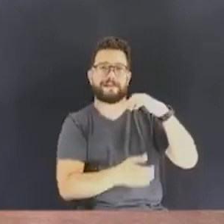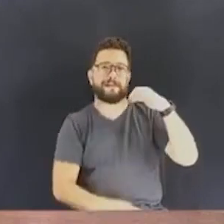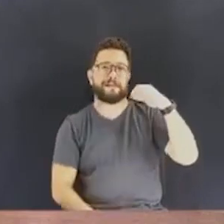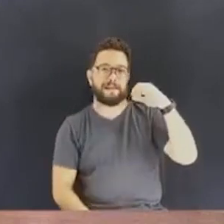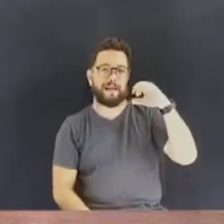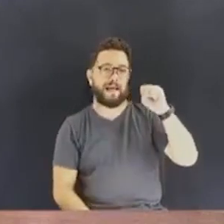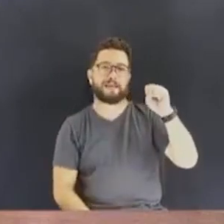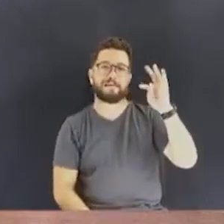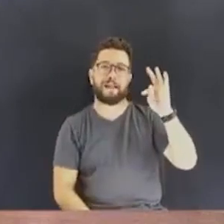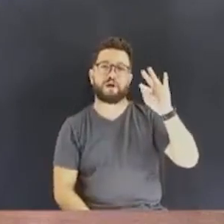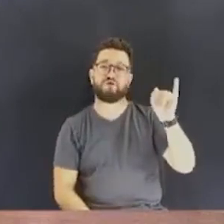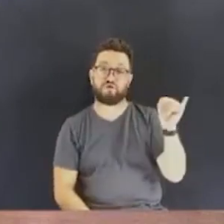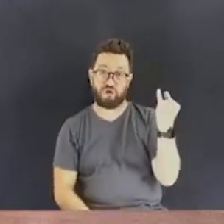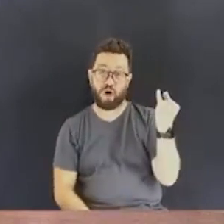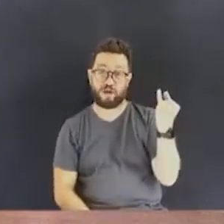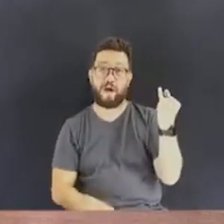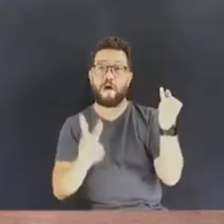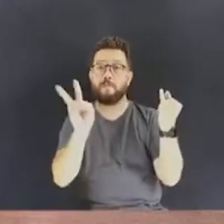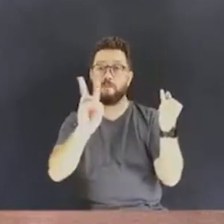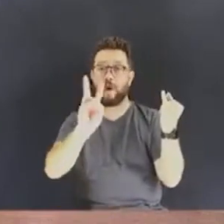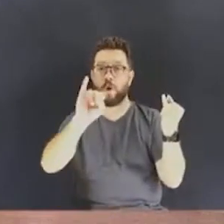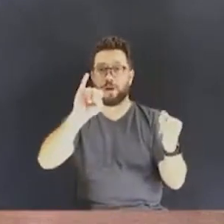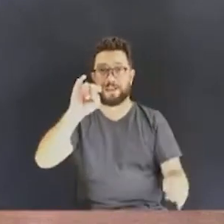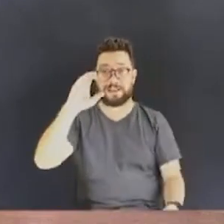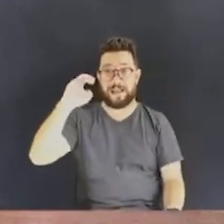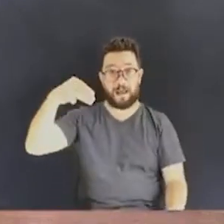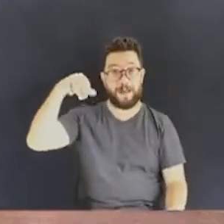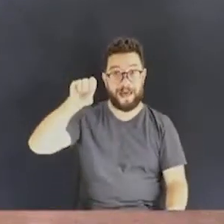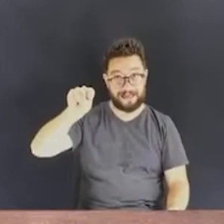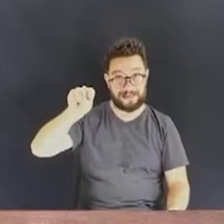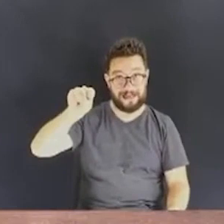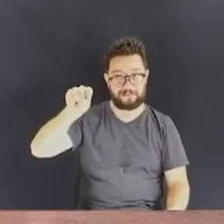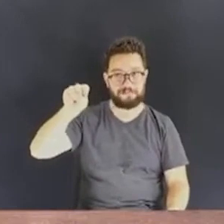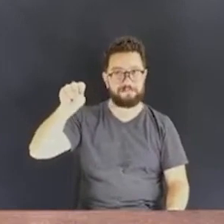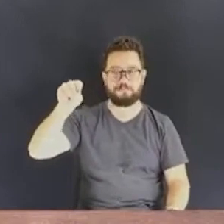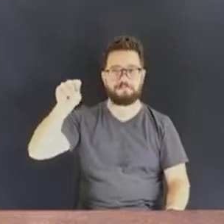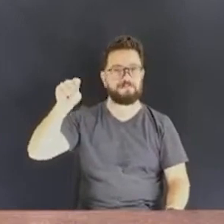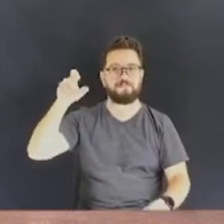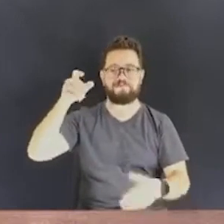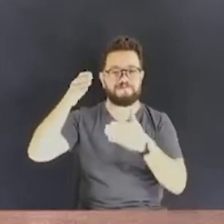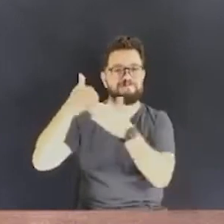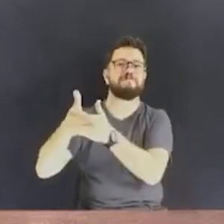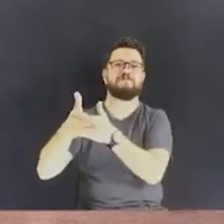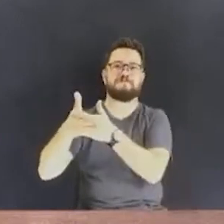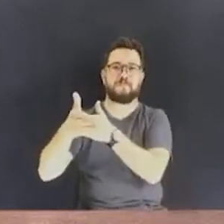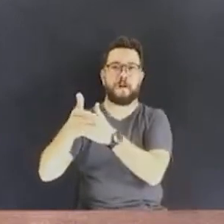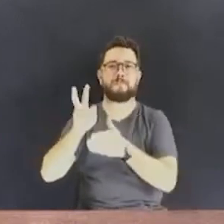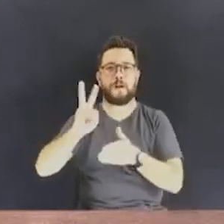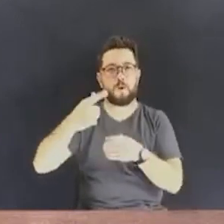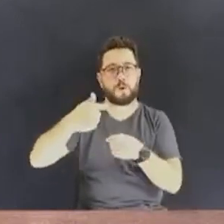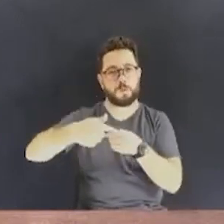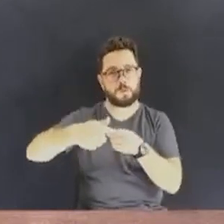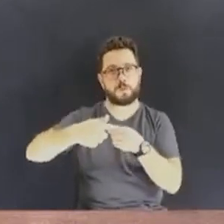do ICMS sobre o combustível, telefonia e energia. Então, isso era uma fonte